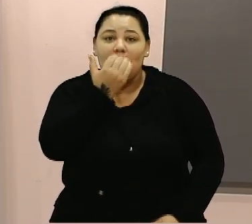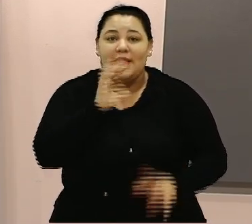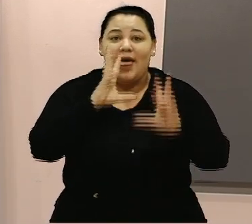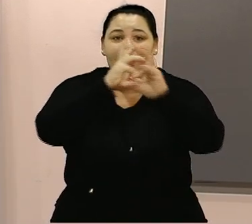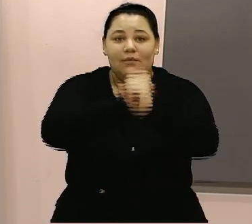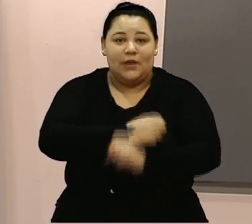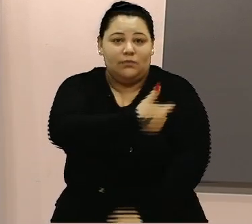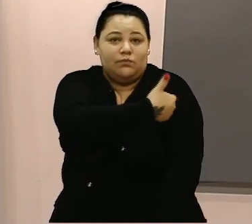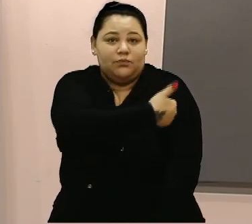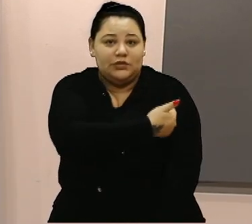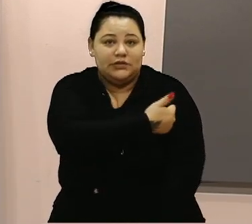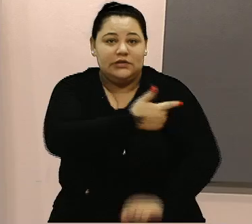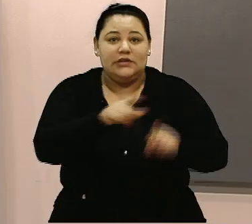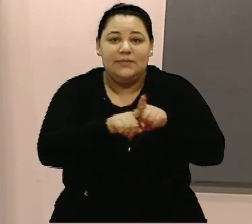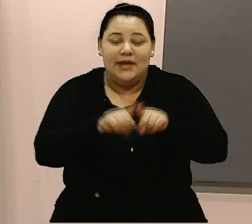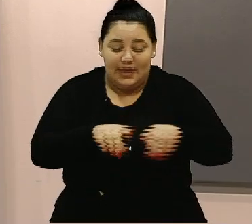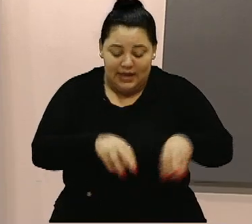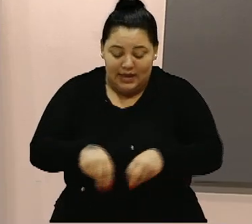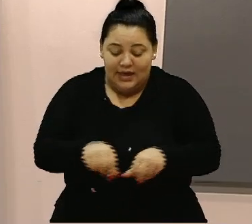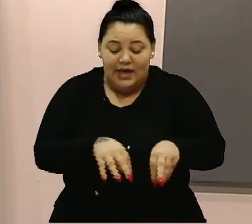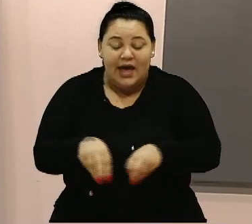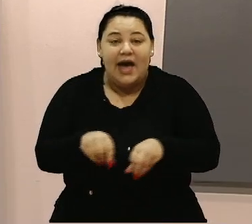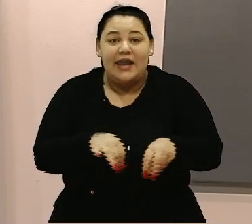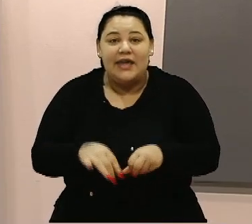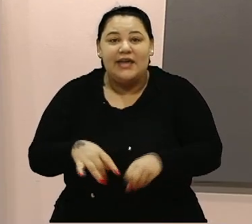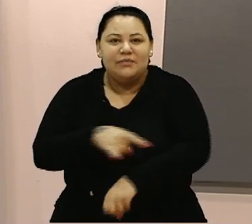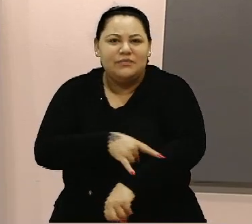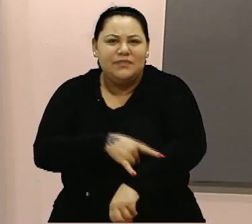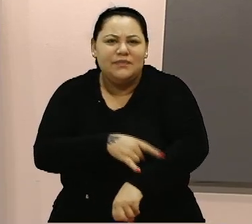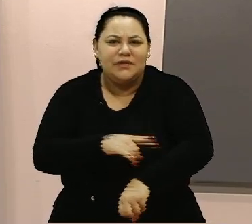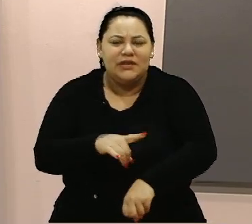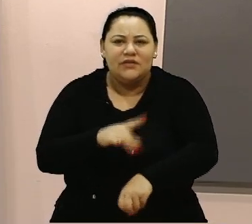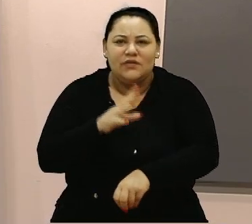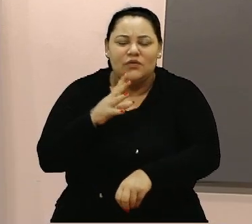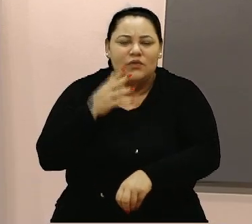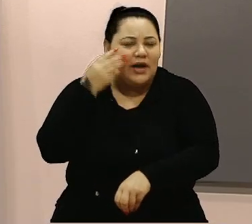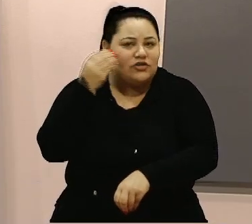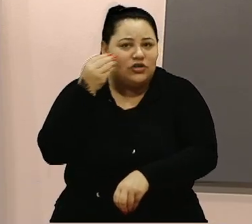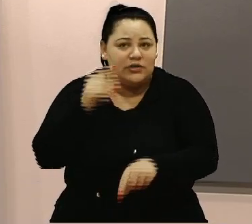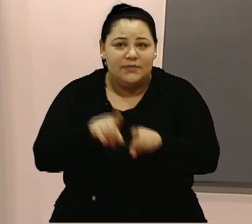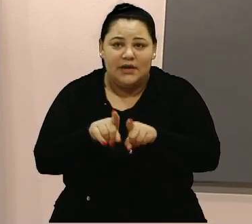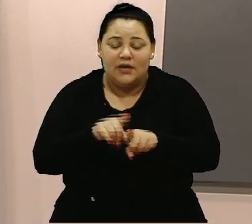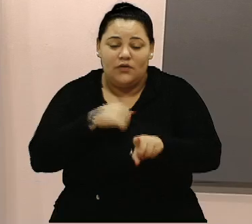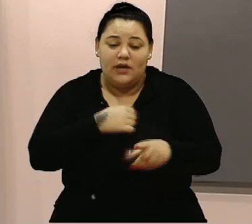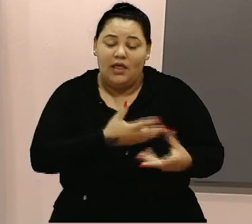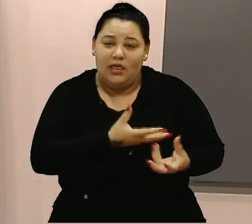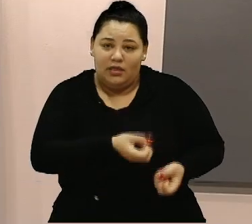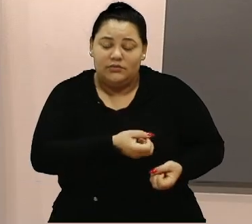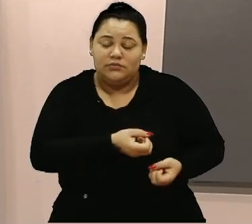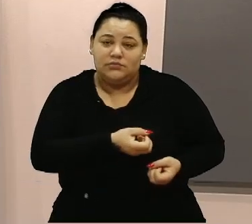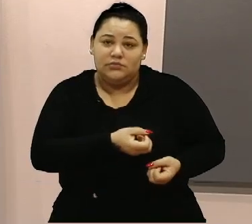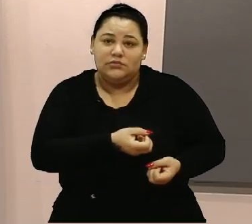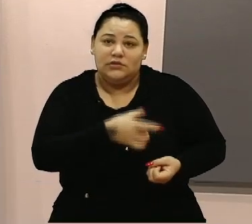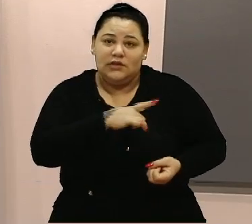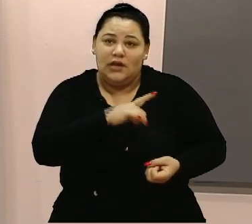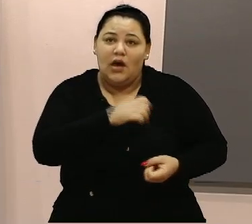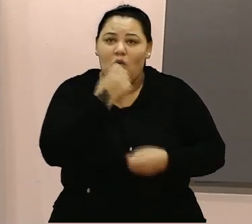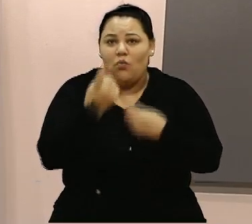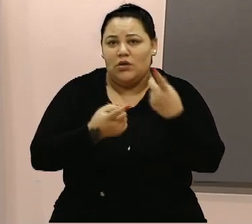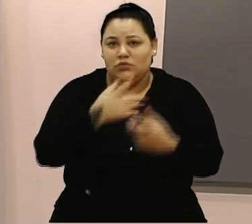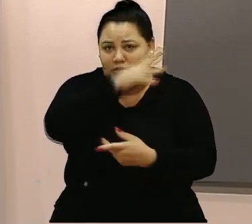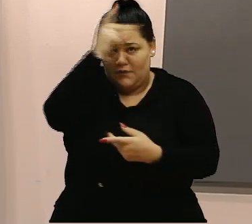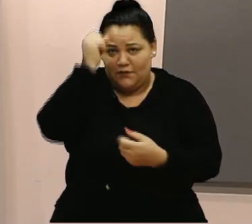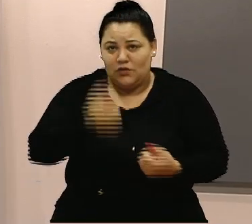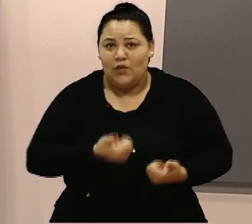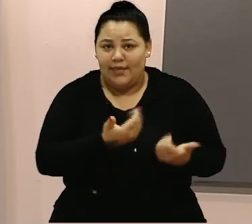que é a areia higiênica, que estão para vencer. Então, a gente ganha o que vai para o lixo, a gente ganha da prefeitura. Então, pode passar o próximo